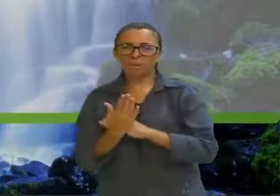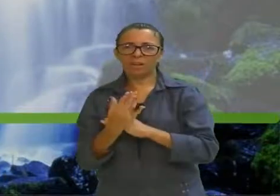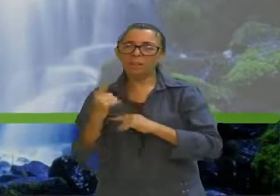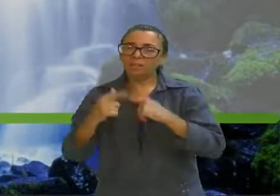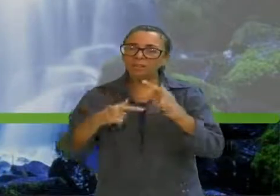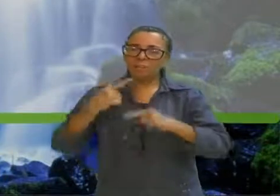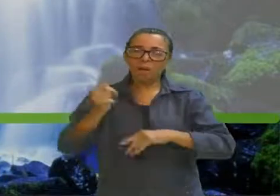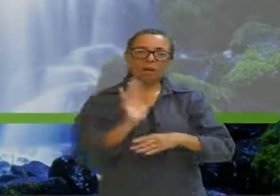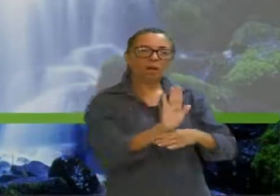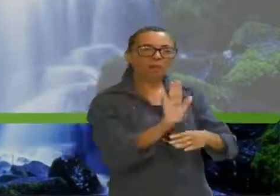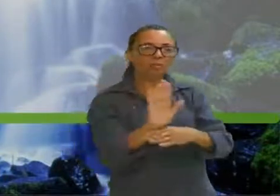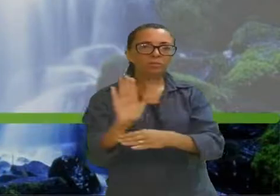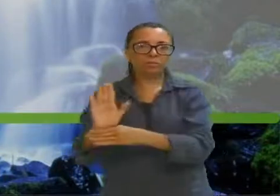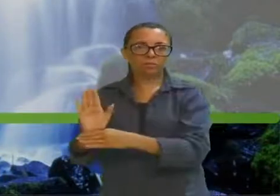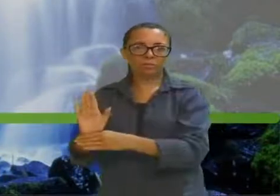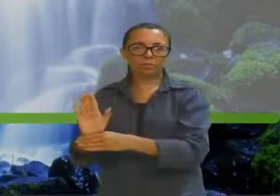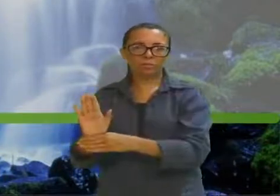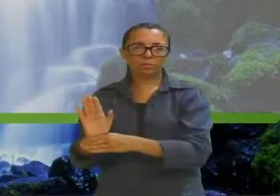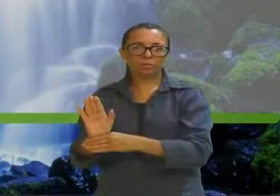isso também é obra. Então,